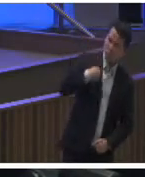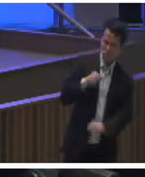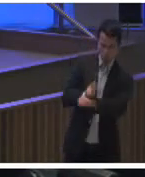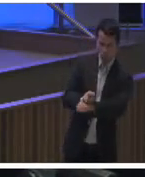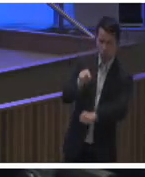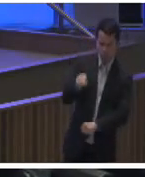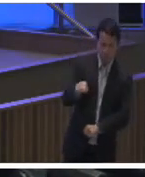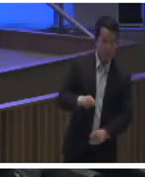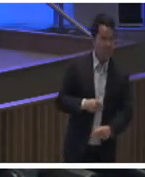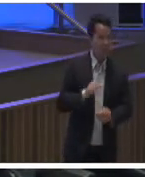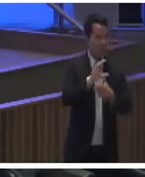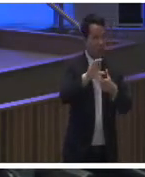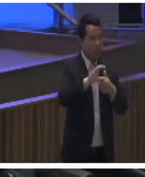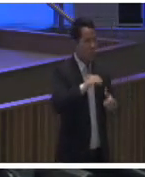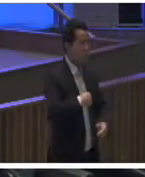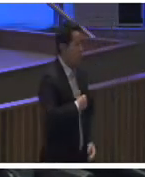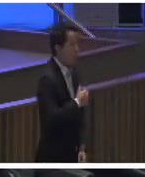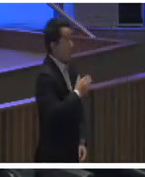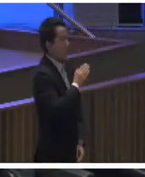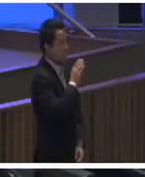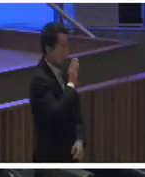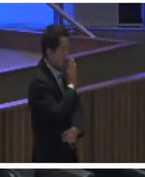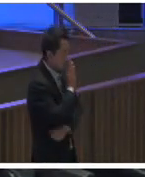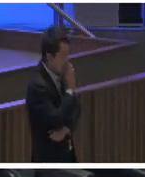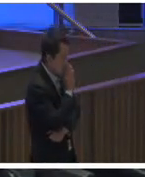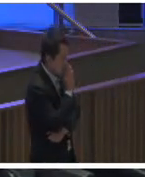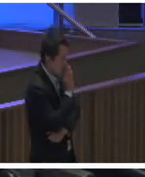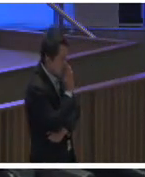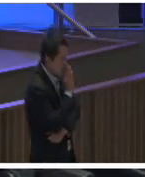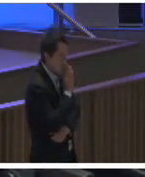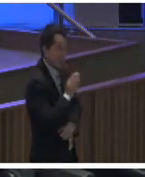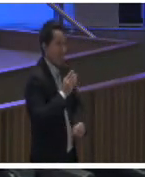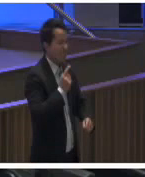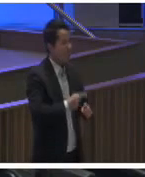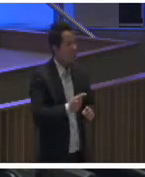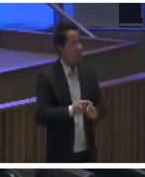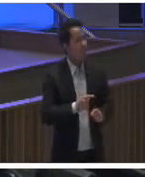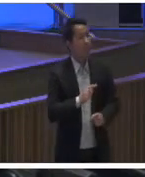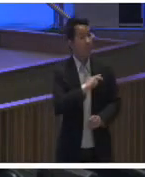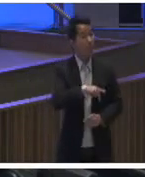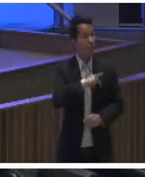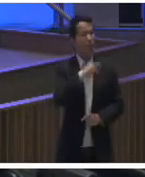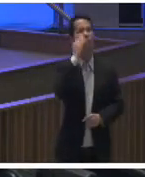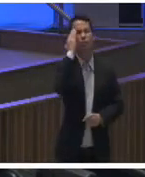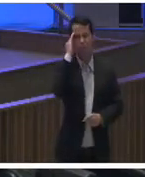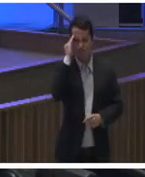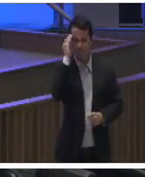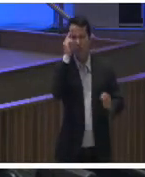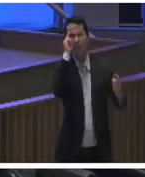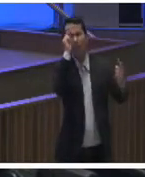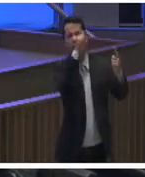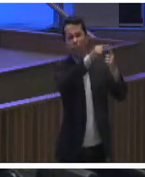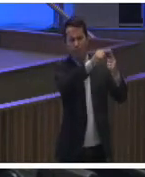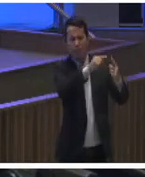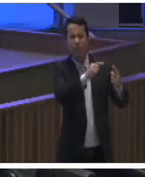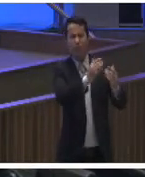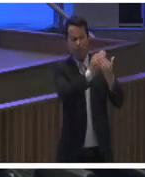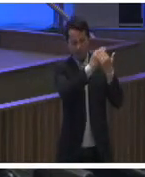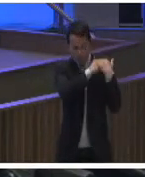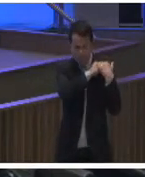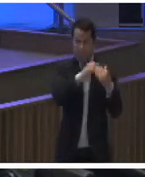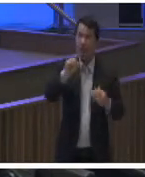essa motivação certa tem a ver com o propósito, a missão que Deus nos dá. E se eu preguei o Evangelho, mesmo que não